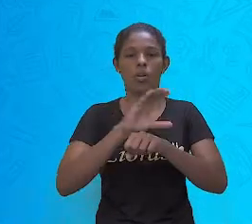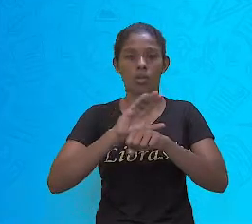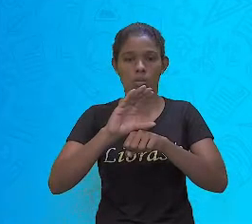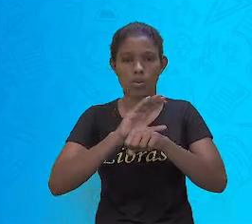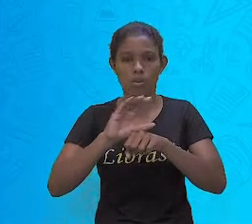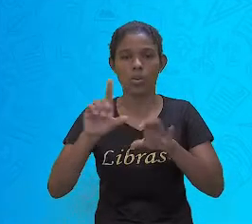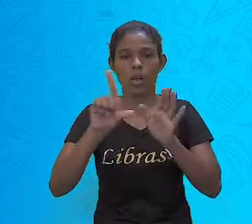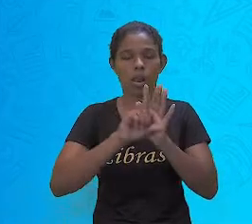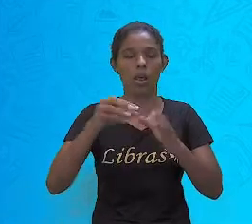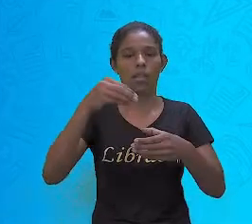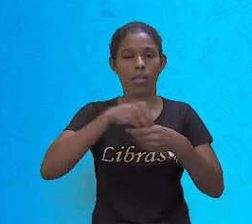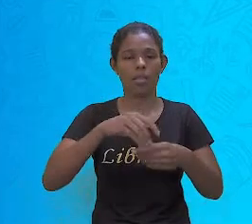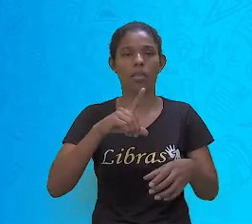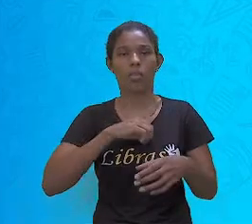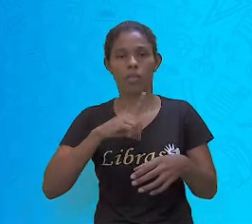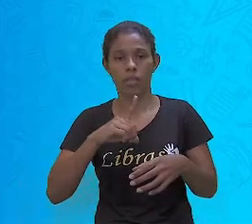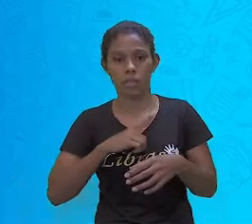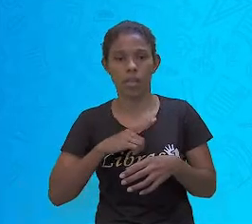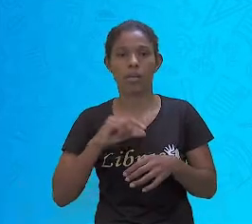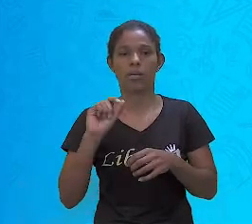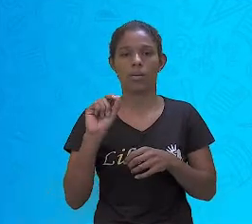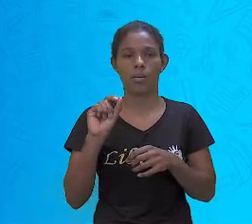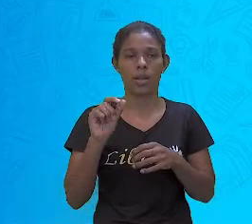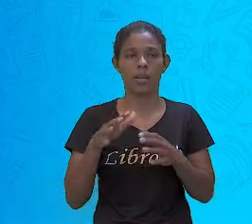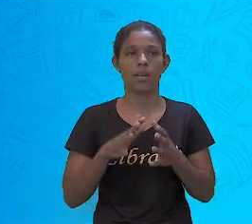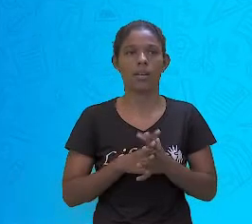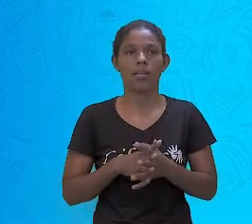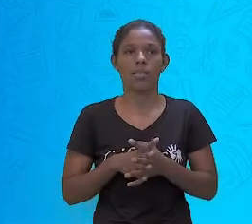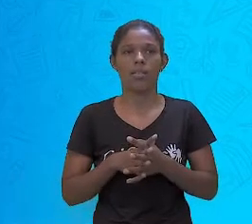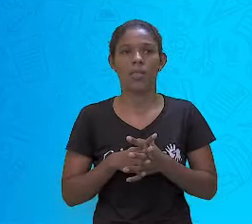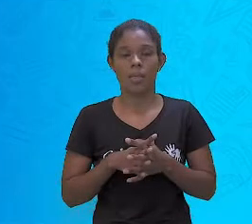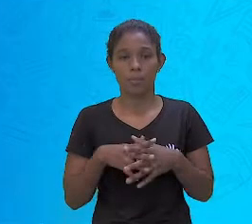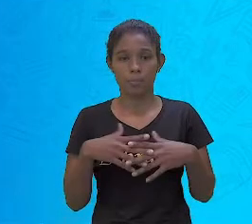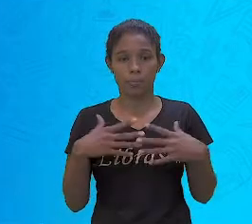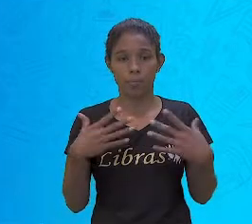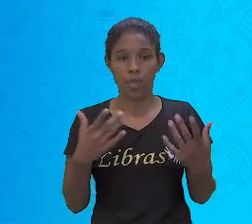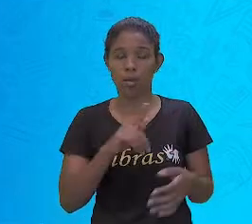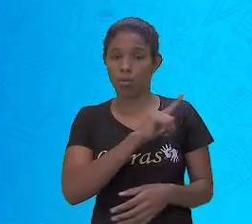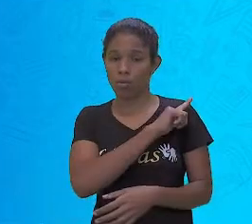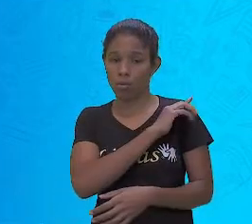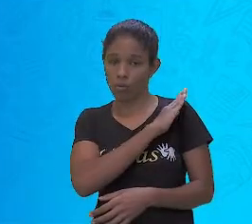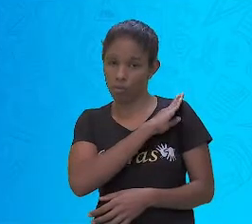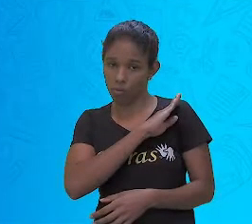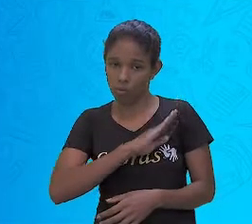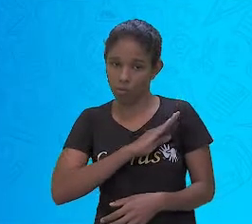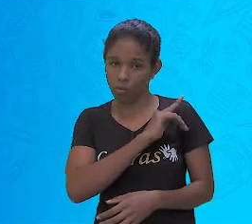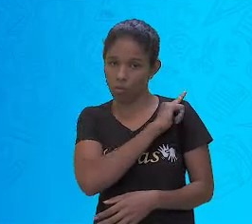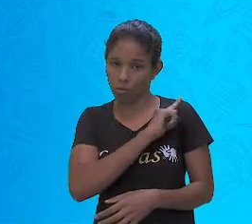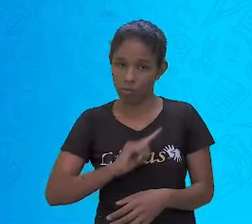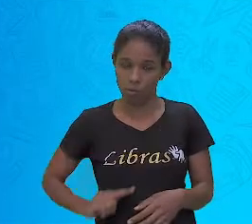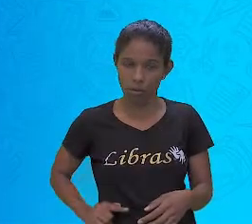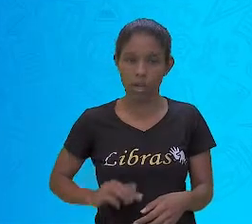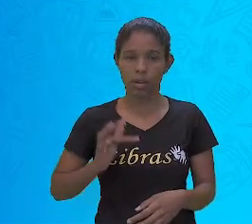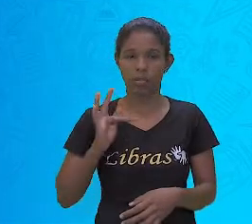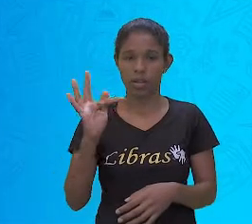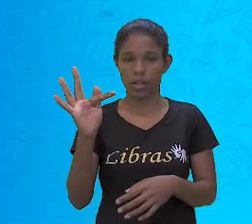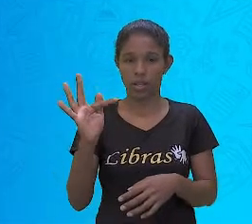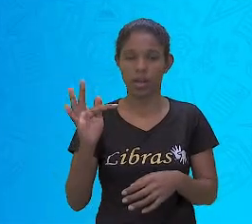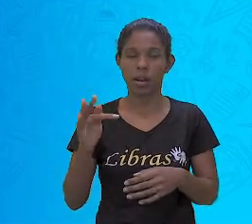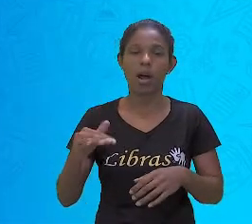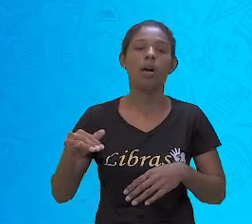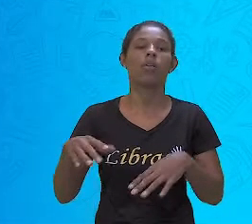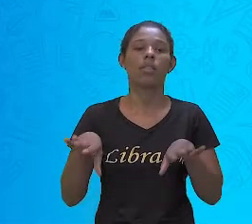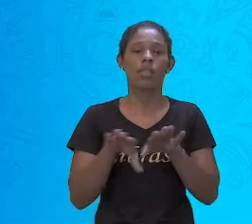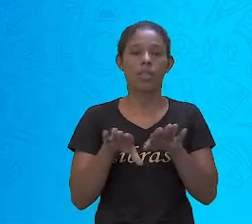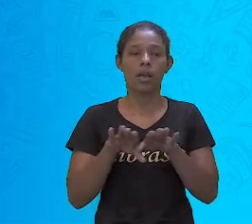do Brasil e também a sede do governo federal, onde está situada a capital do país, Brasília.